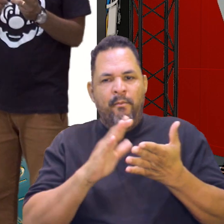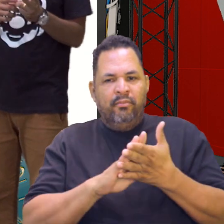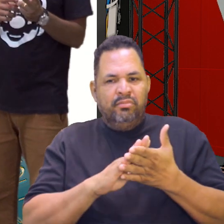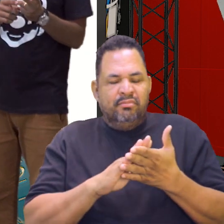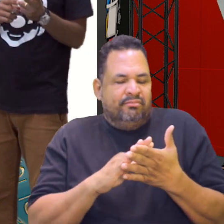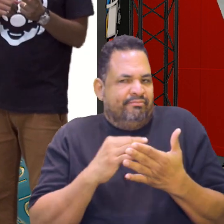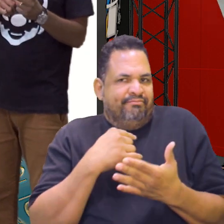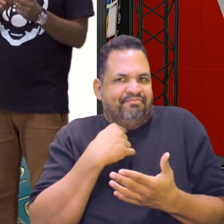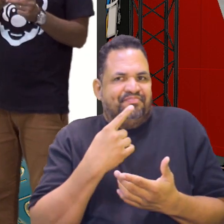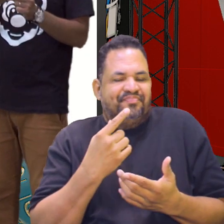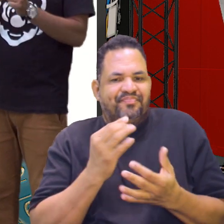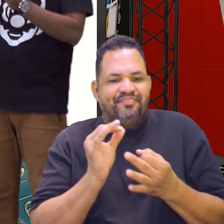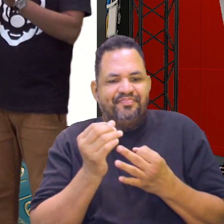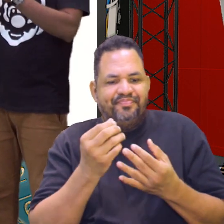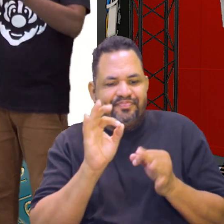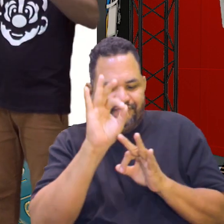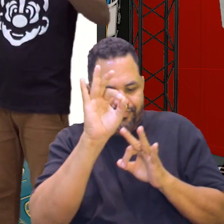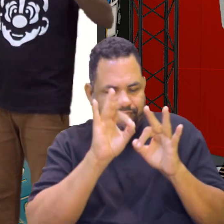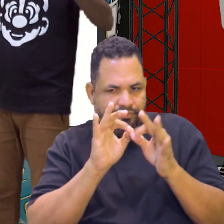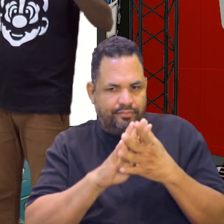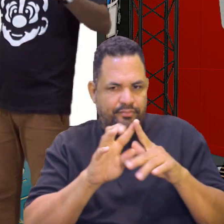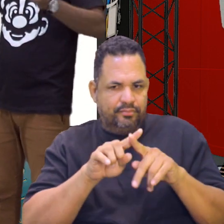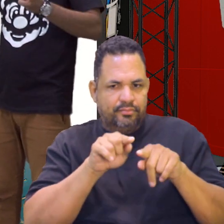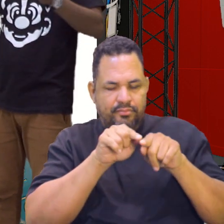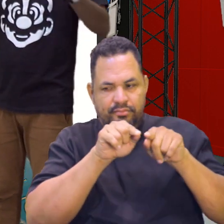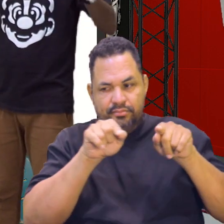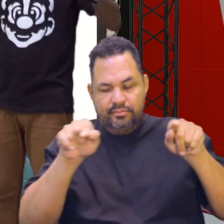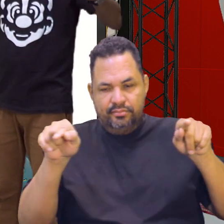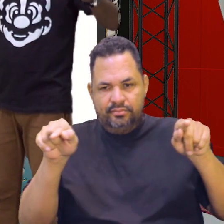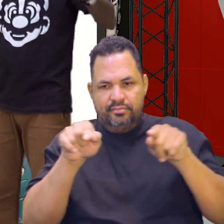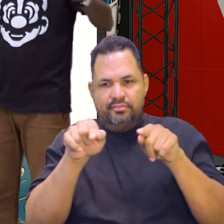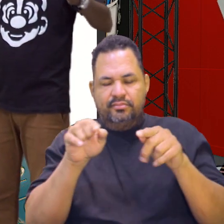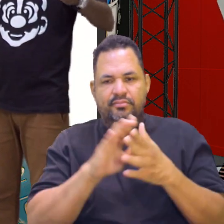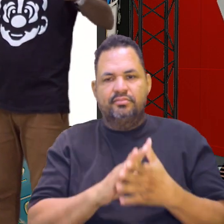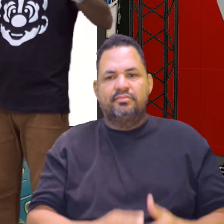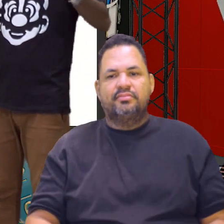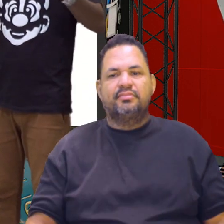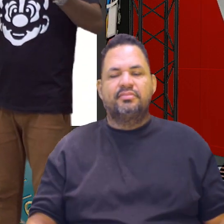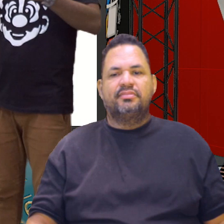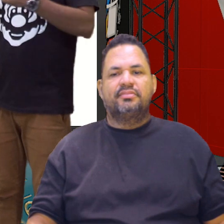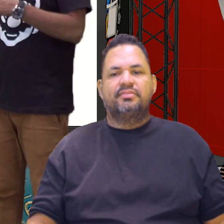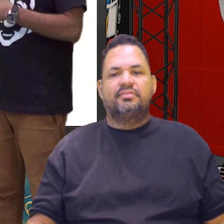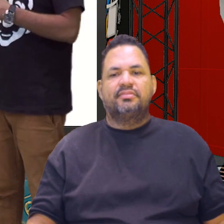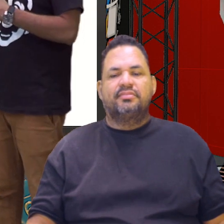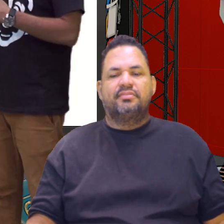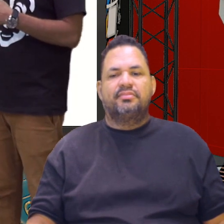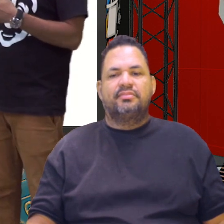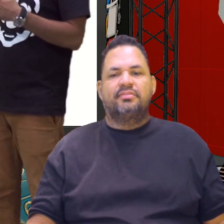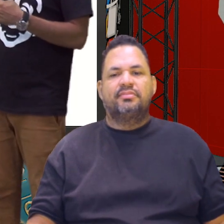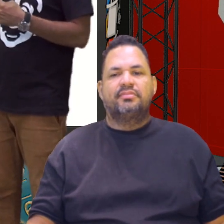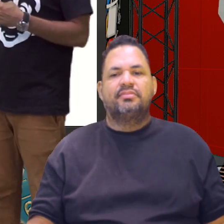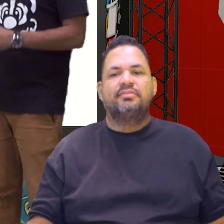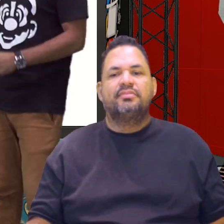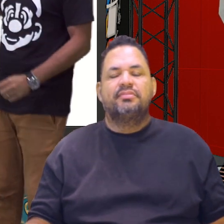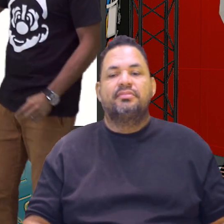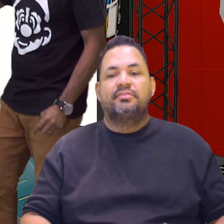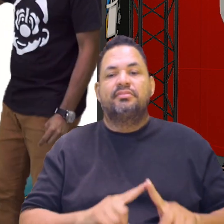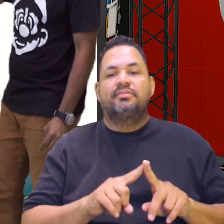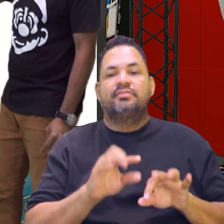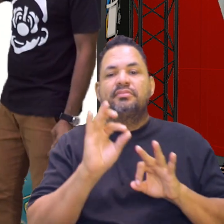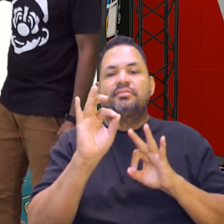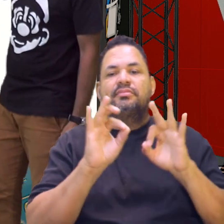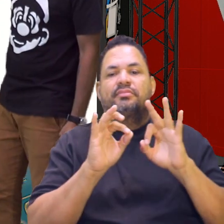como dimensionar um ponto. Mas uma reta você consegue dimensionar, você consegue calcular o tamanho dela. Agora, na geometria analítica, você consegue perceber